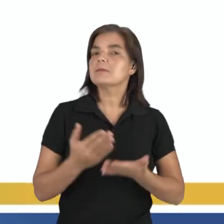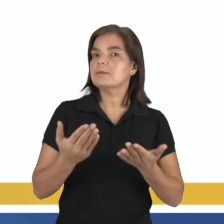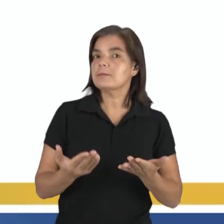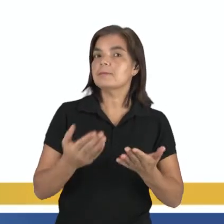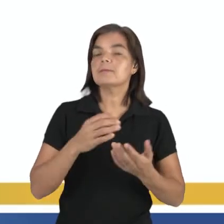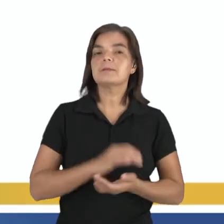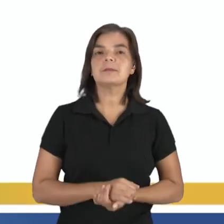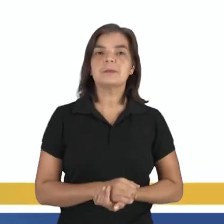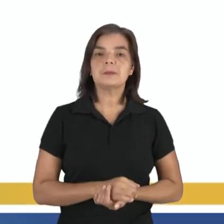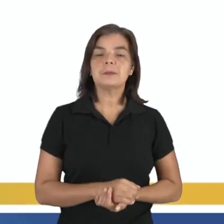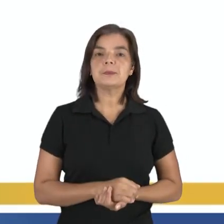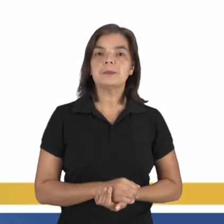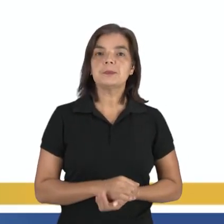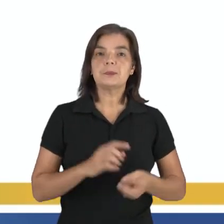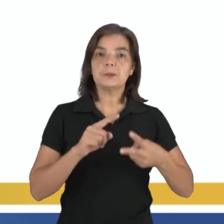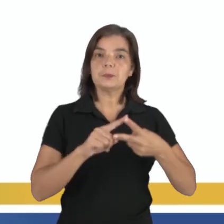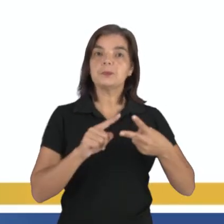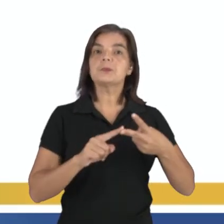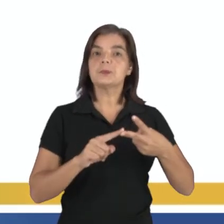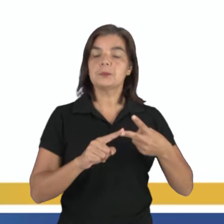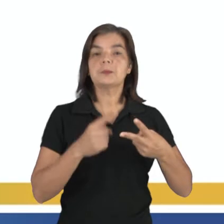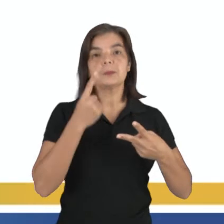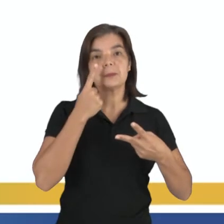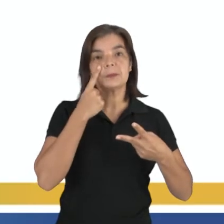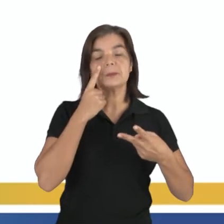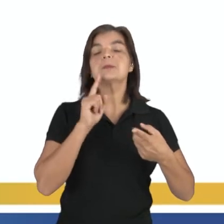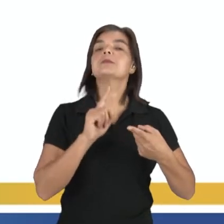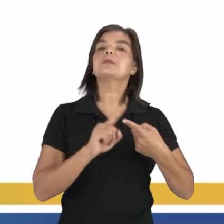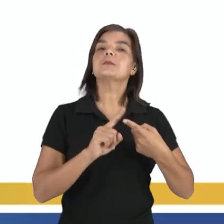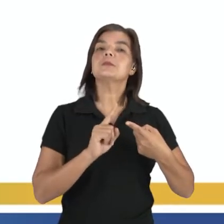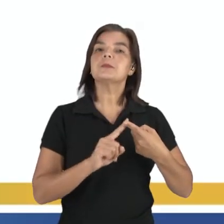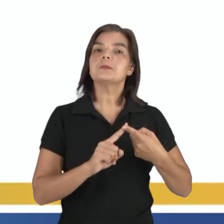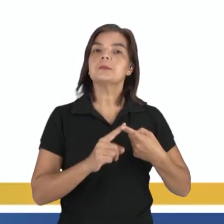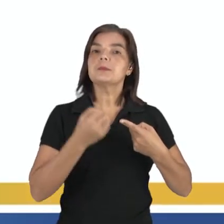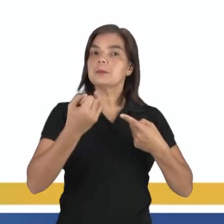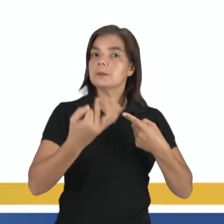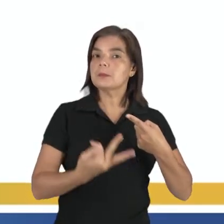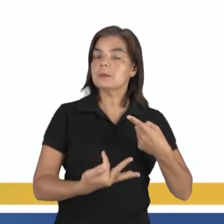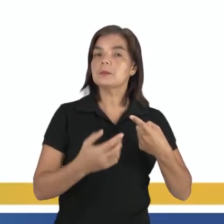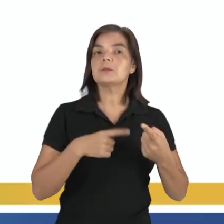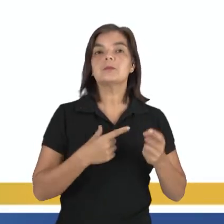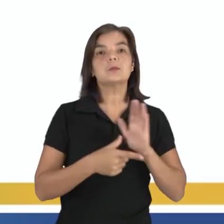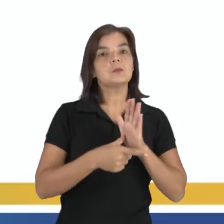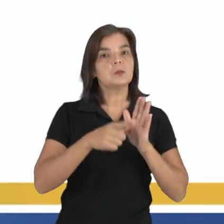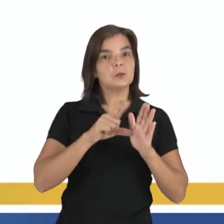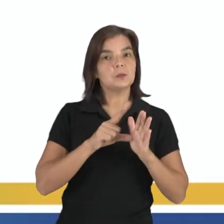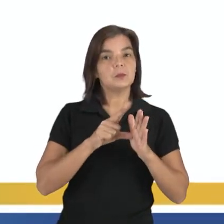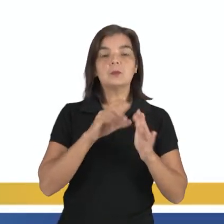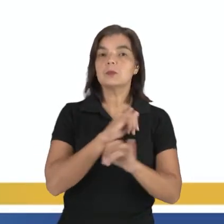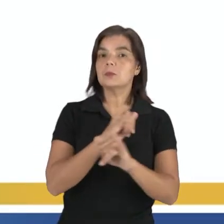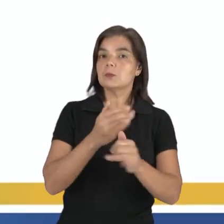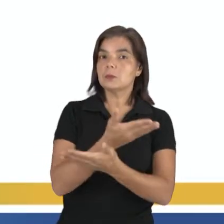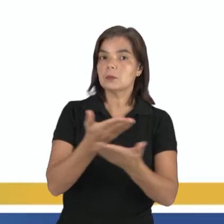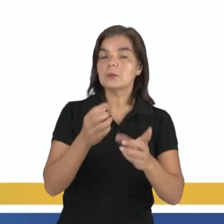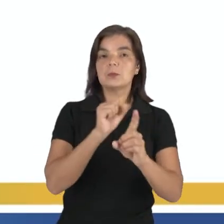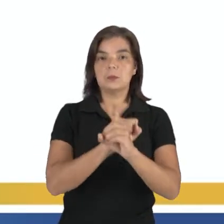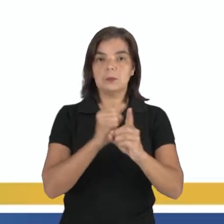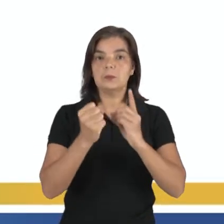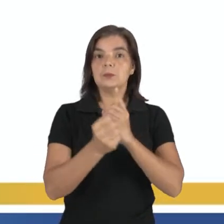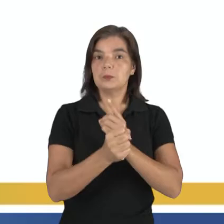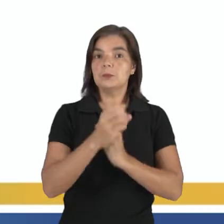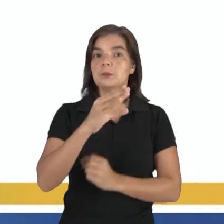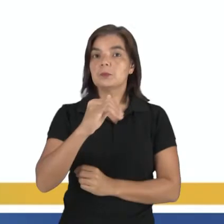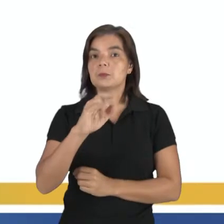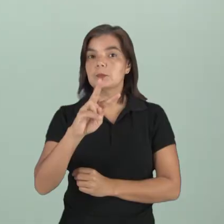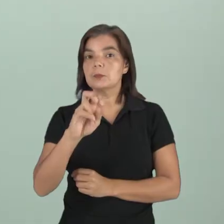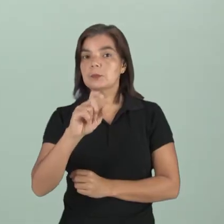Então vamos estabelecer duas ponderações. A primeira ponderação. Anteriormente eu disse a vocês que a sociedade